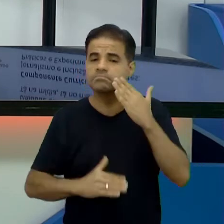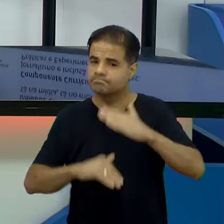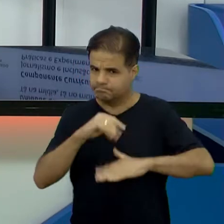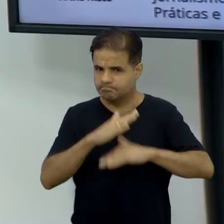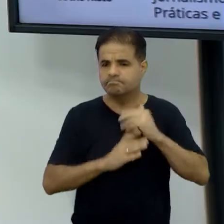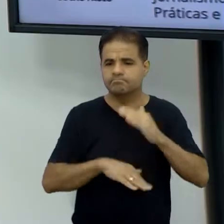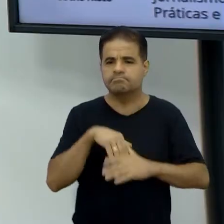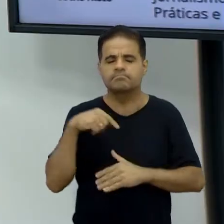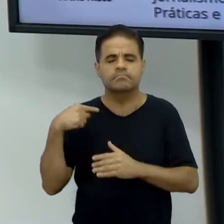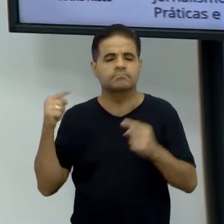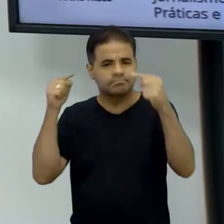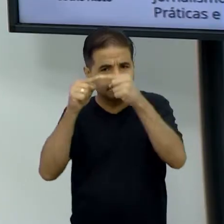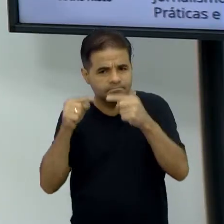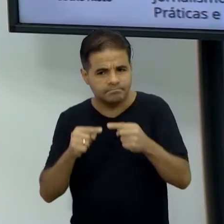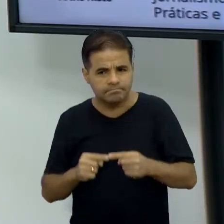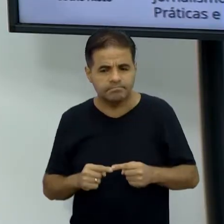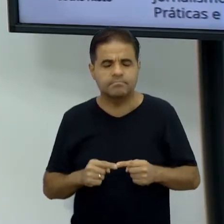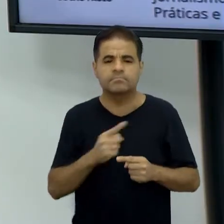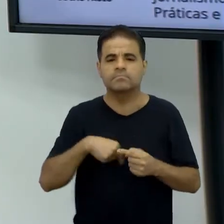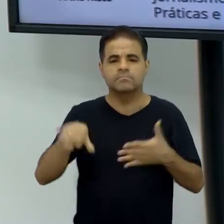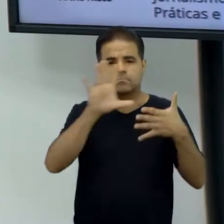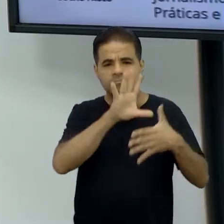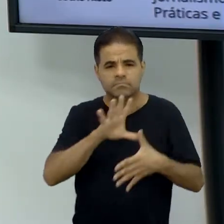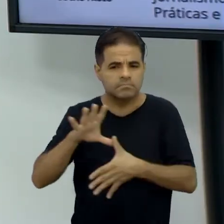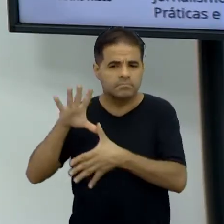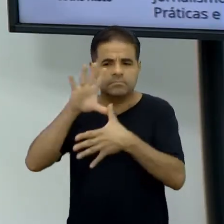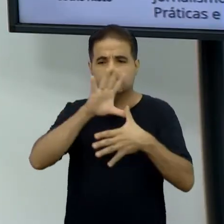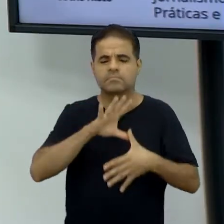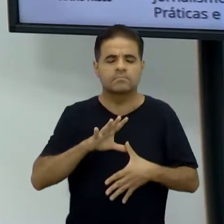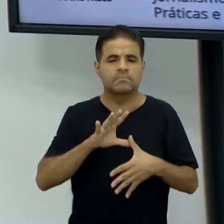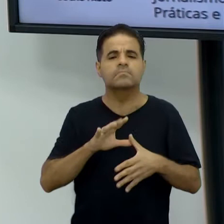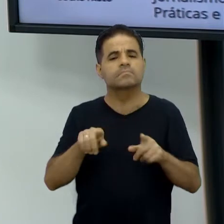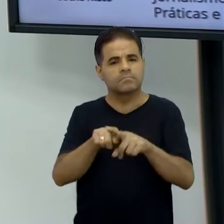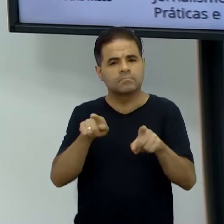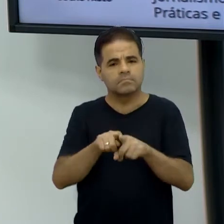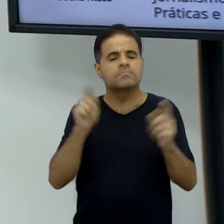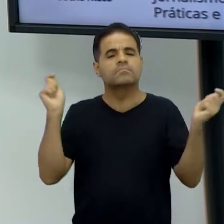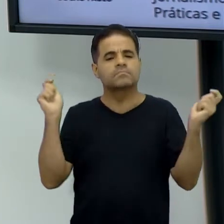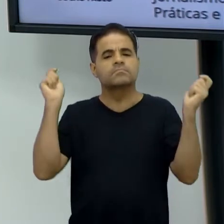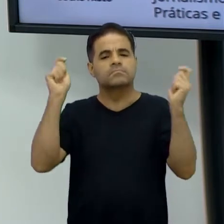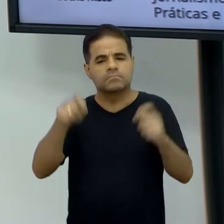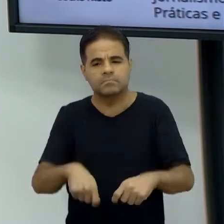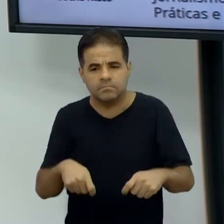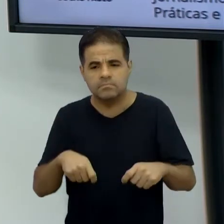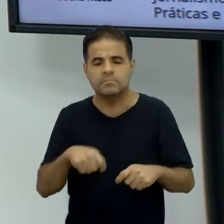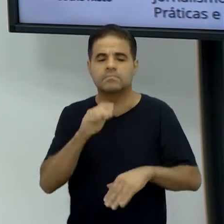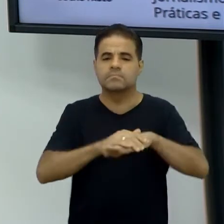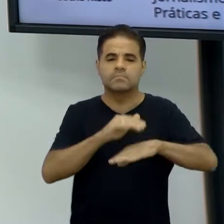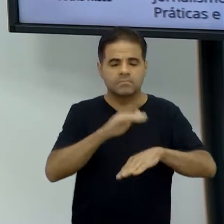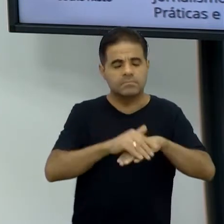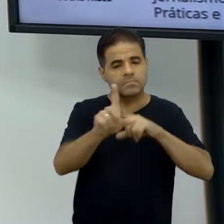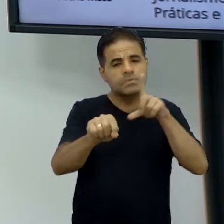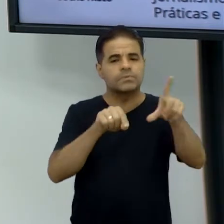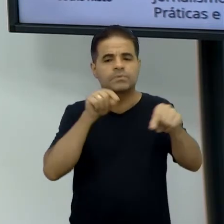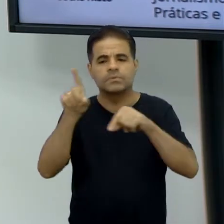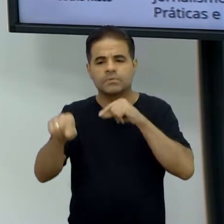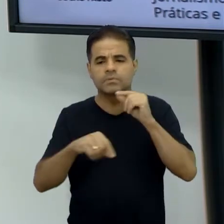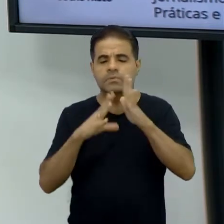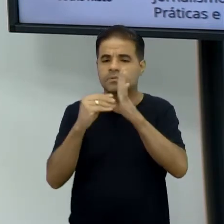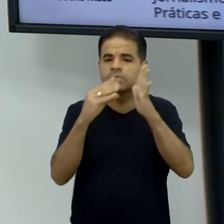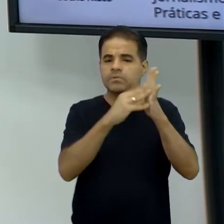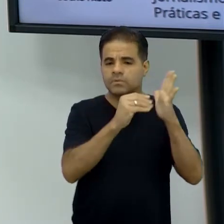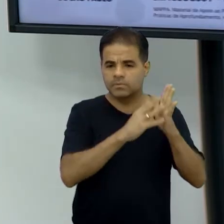aí de acordo com as indicações do nosso mapa, mas também com a possibilidade de que eles escolhessem determinadas